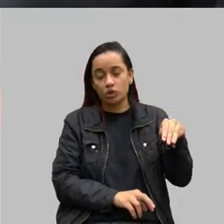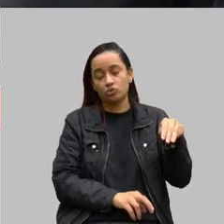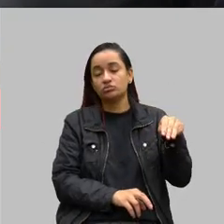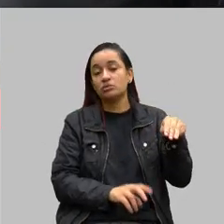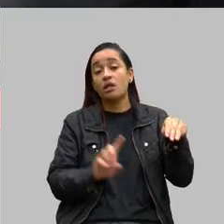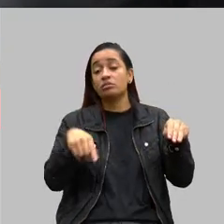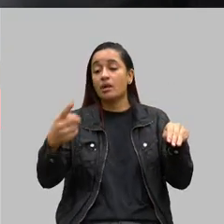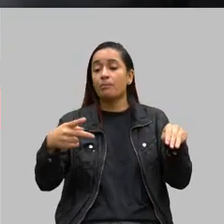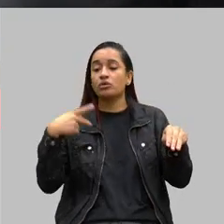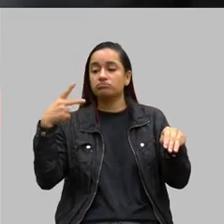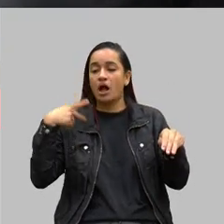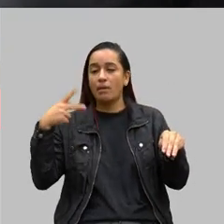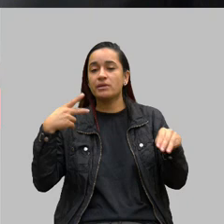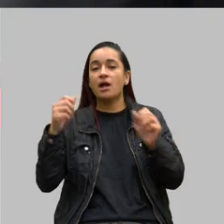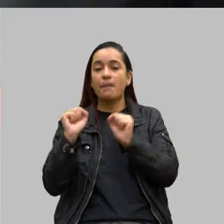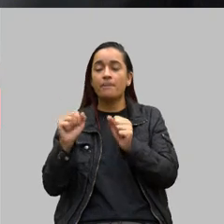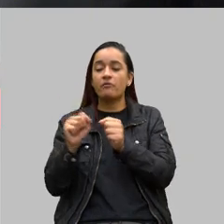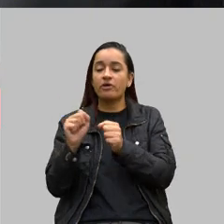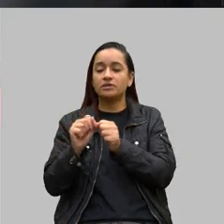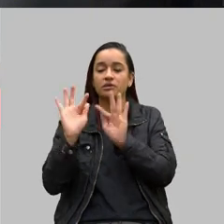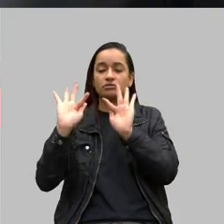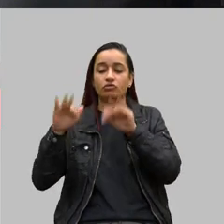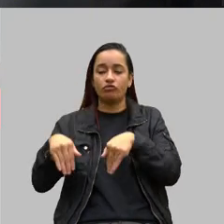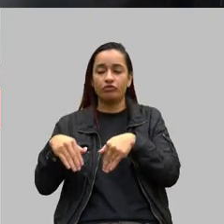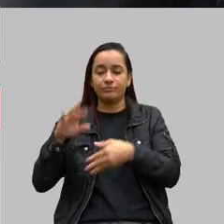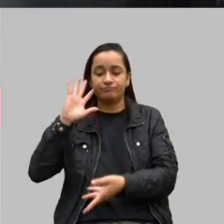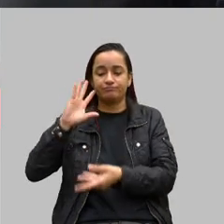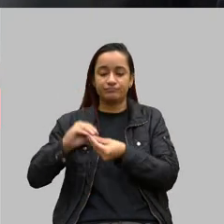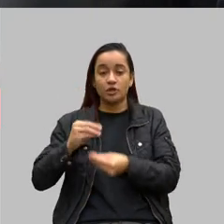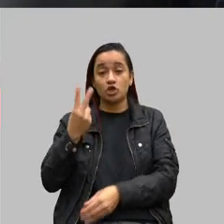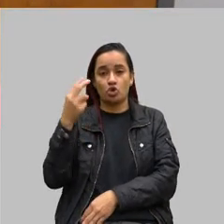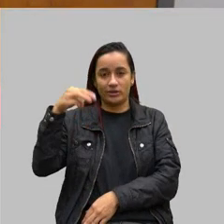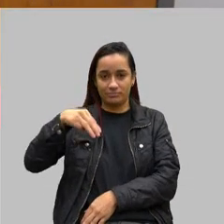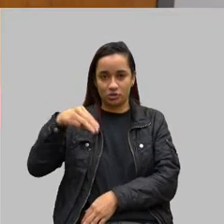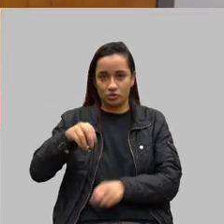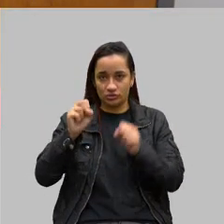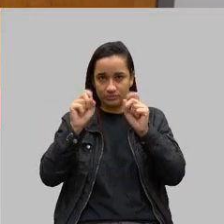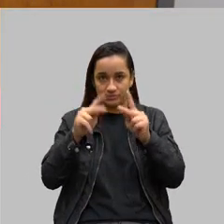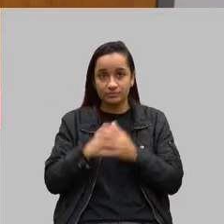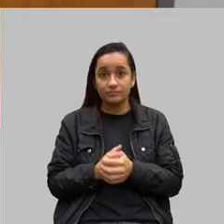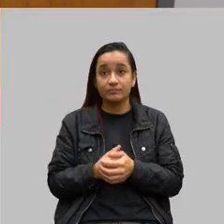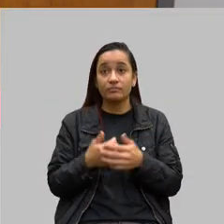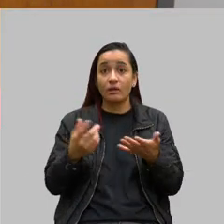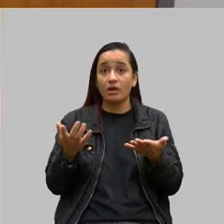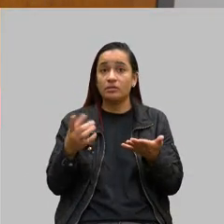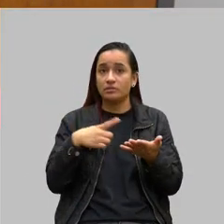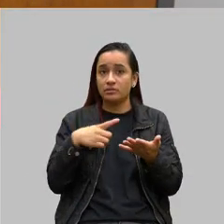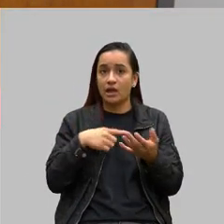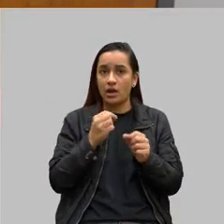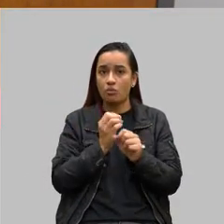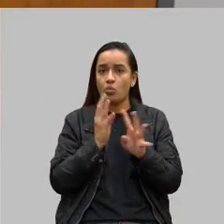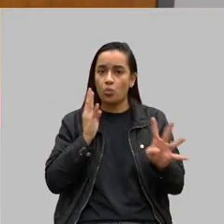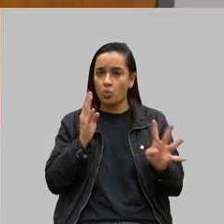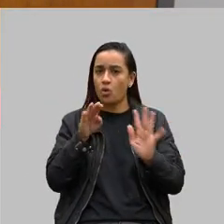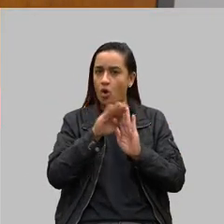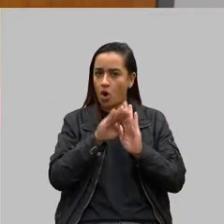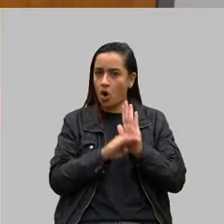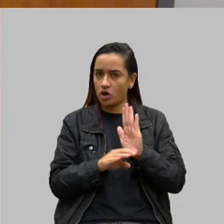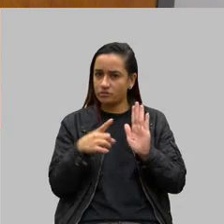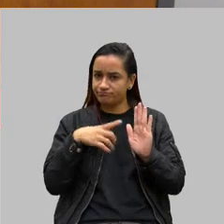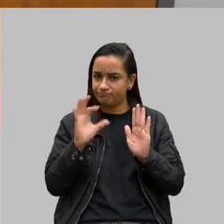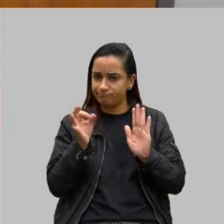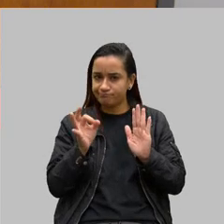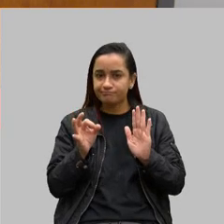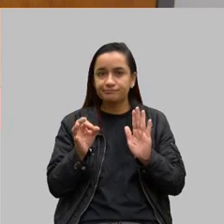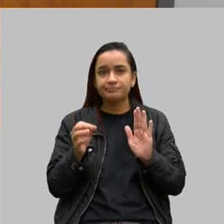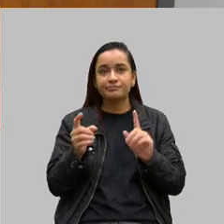poderá fazer suas considerações finais pelo prazo de 2 minutos portanto como nós temos ali uma uma ordem nós vamos passar